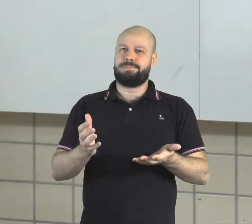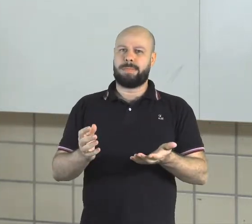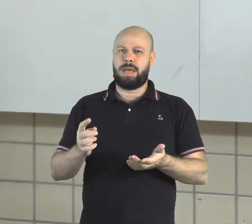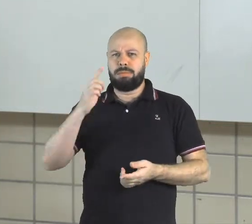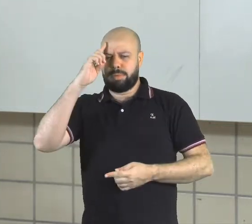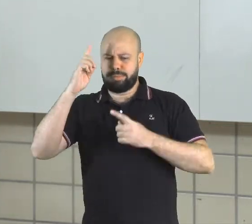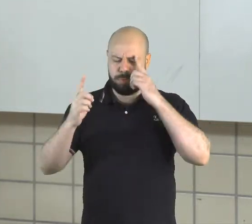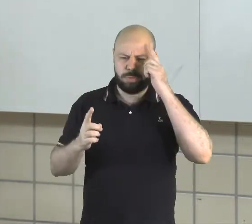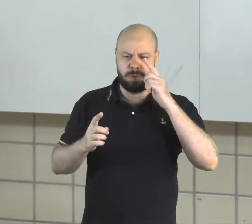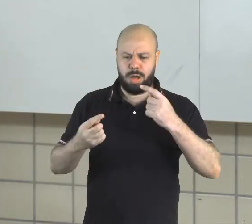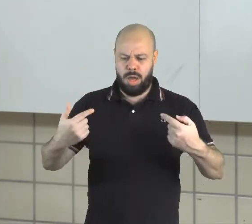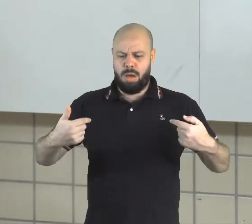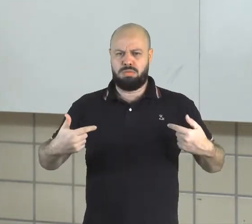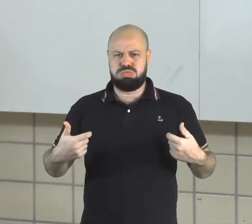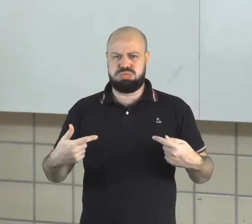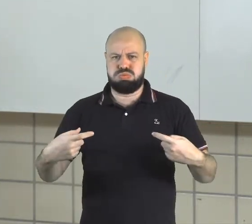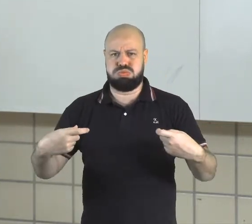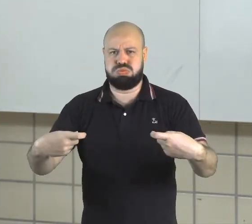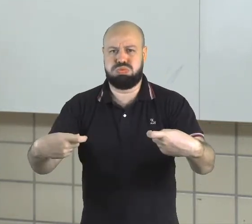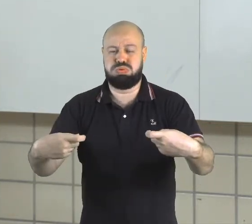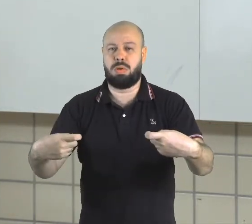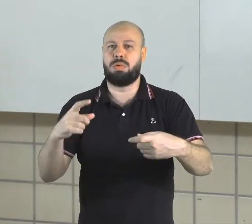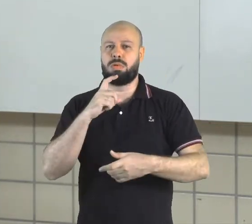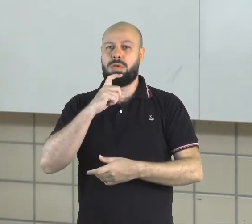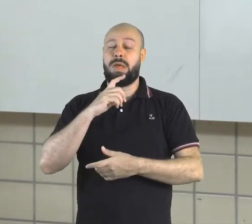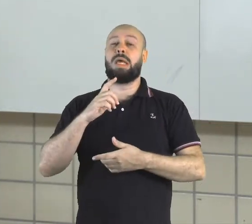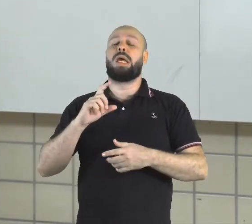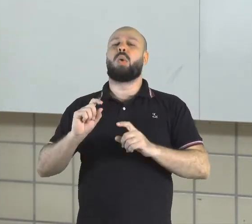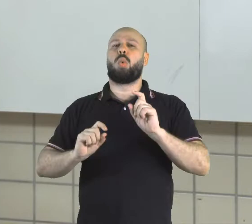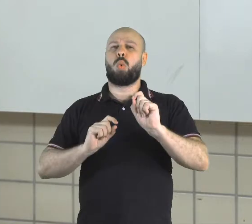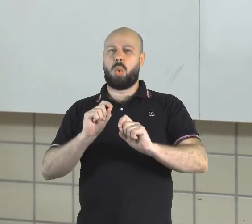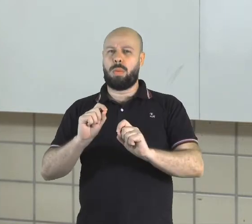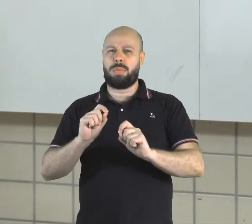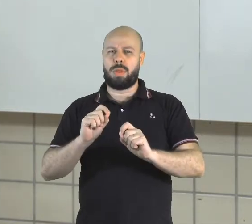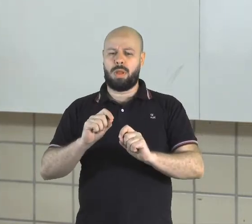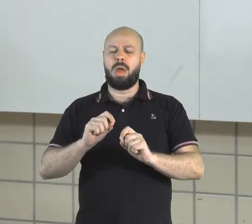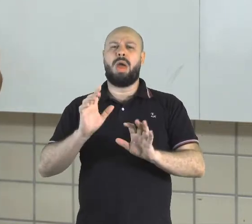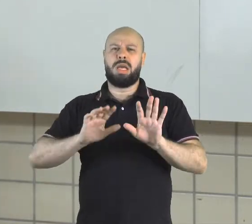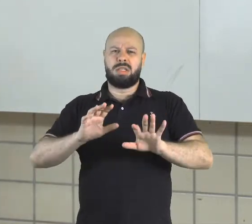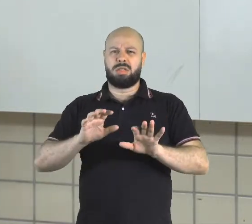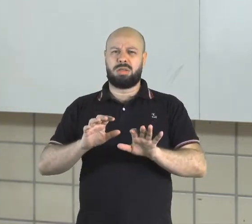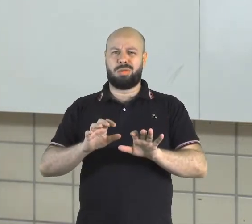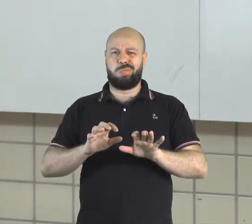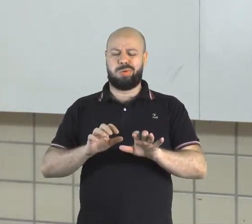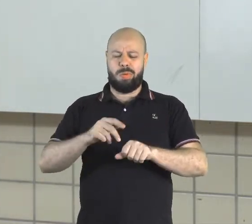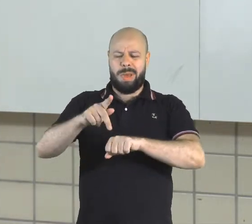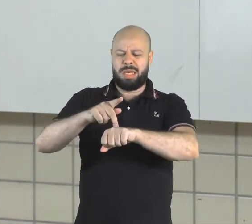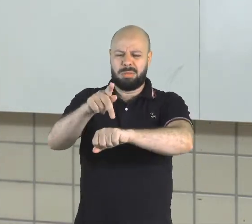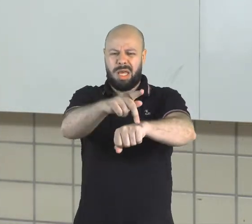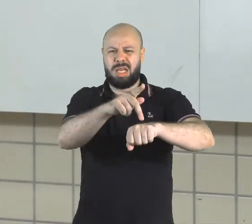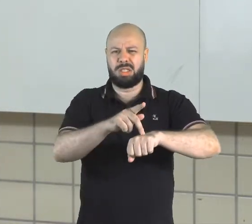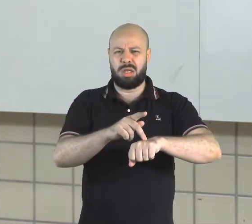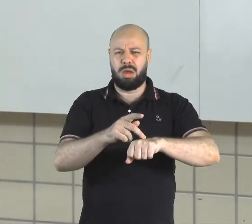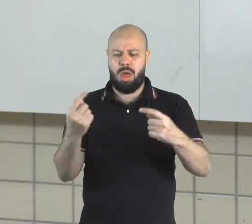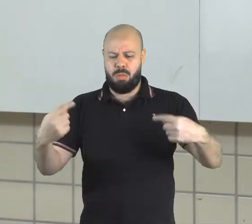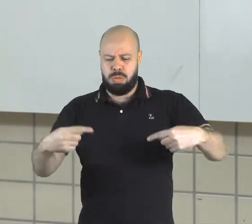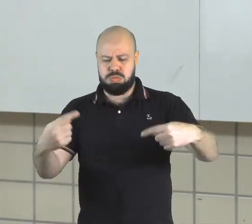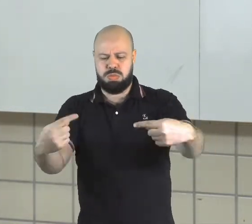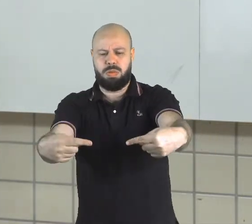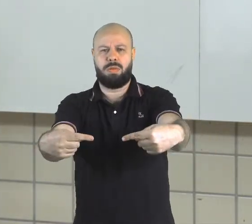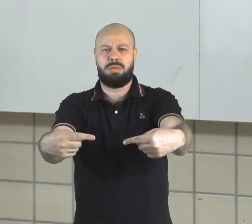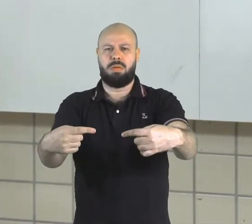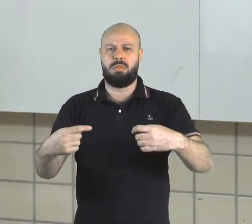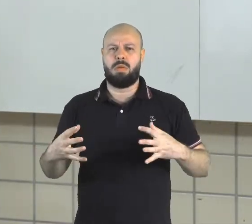essa briga, essa disputa toda fazia com que um território lutasse contra o outro. Os